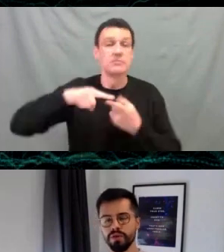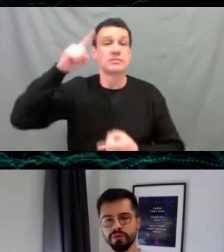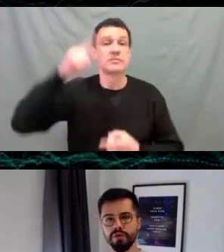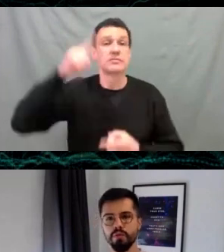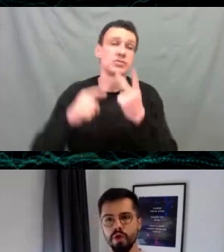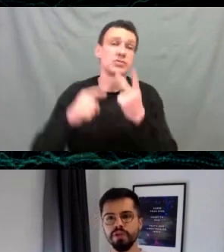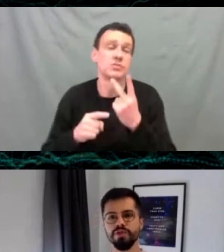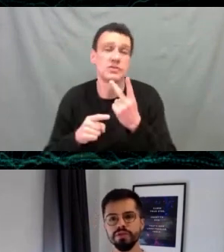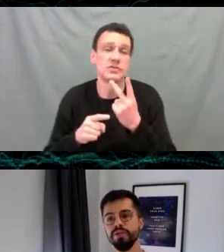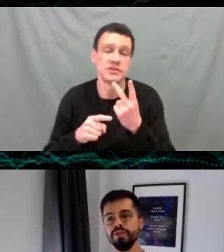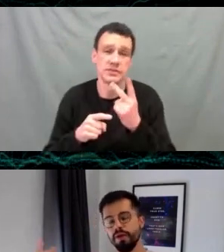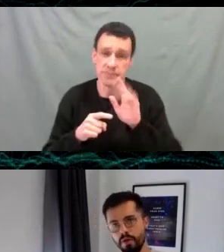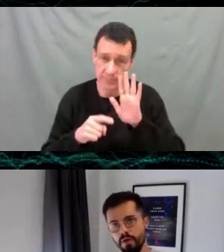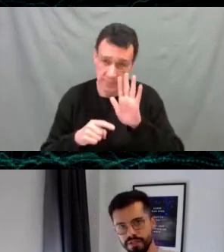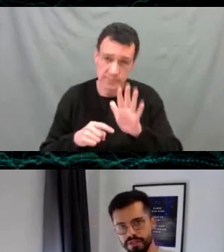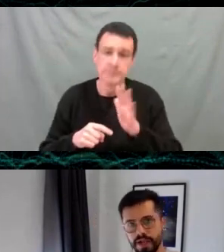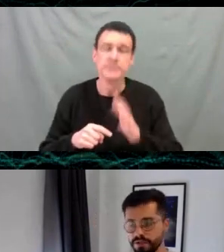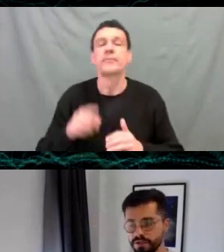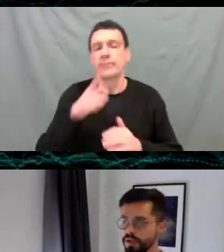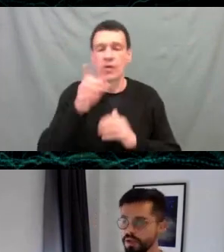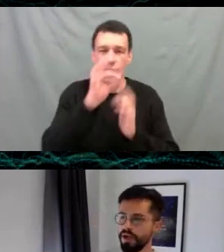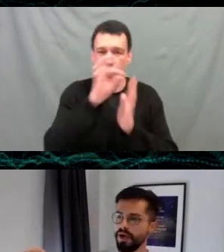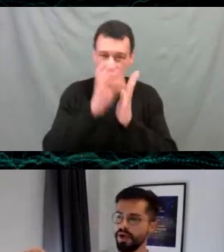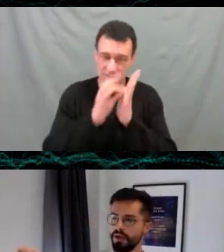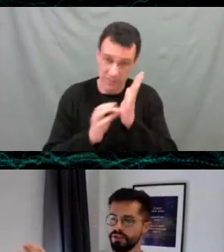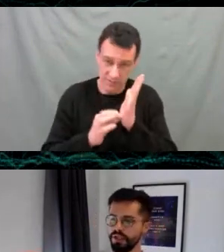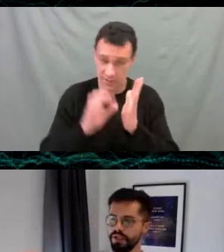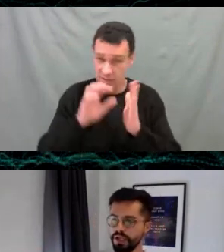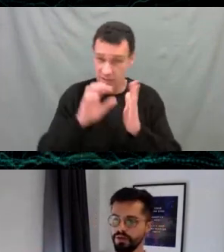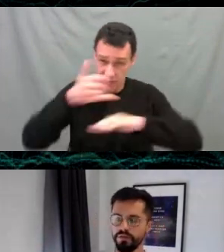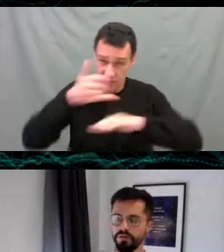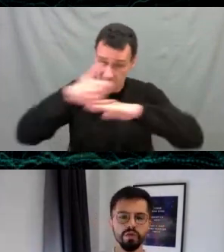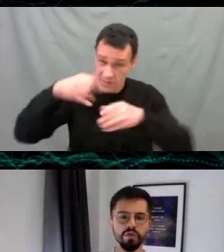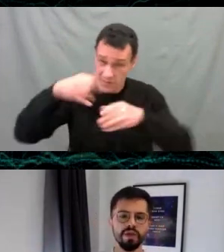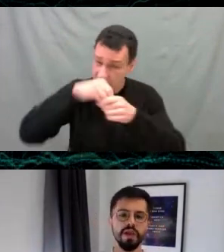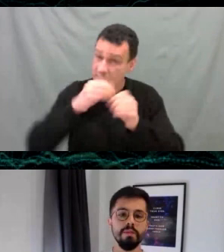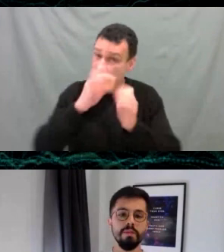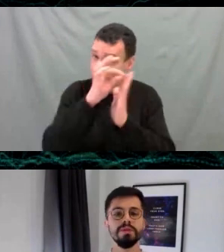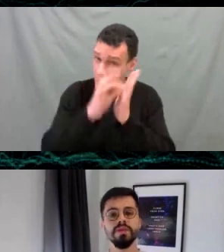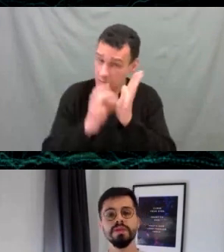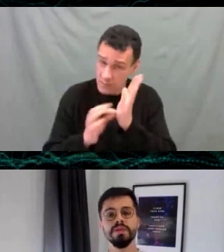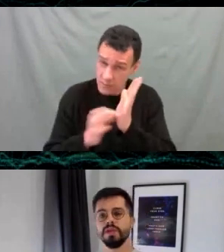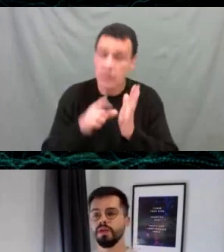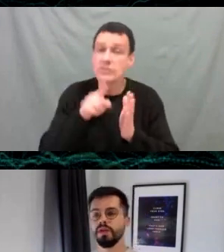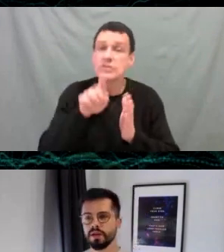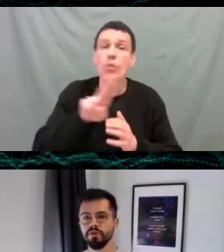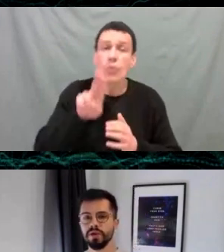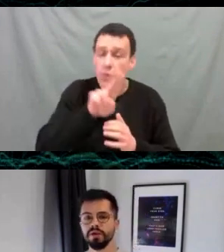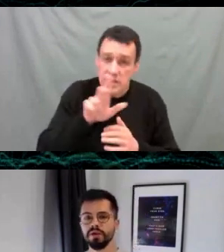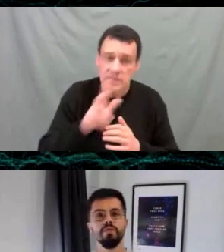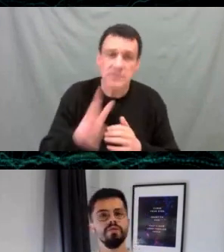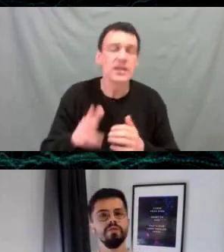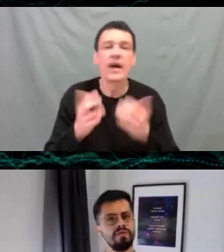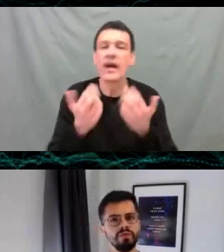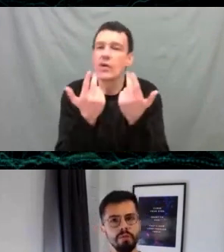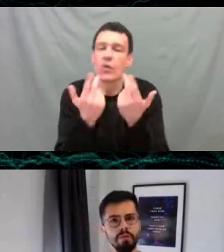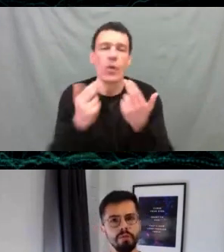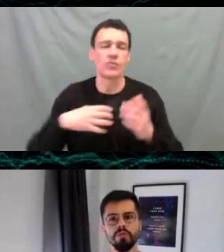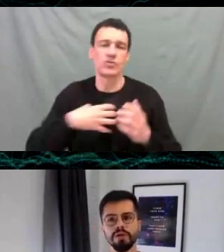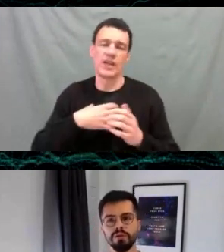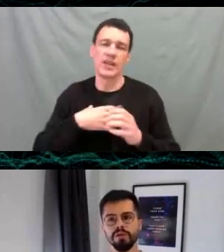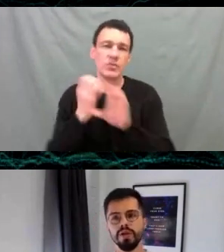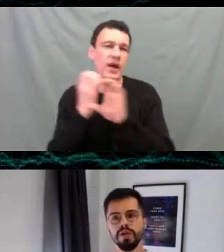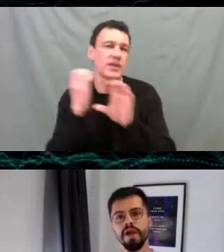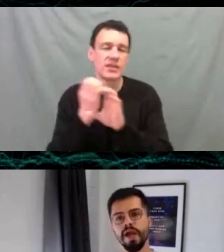como o efeito dura como código usando Terra forma neste caso a gente usa o que a mesma definição de arquitetura Então